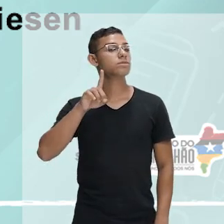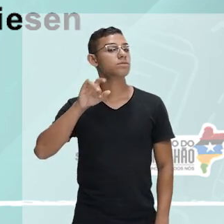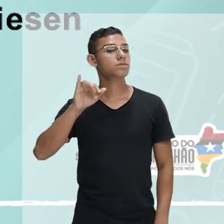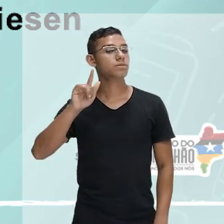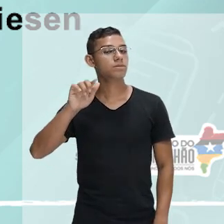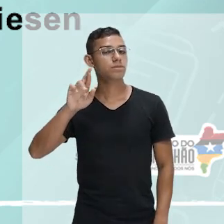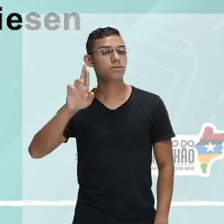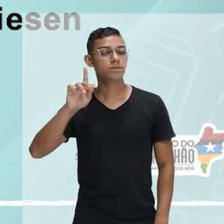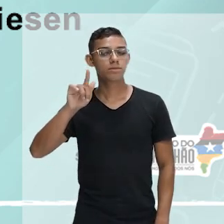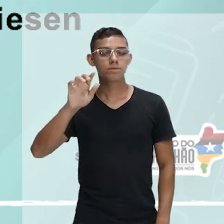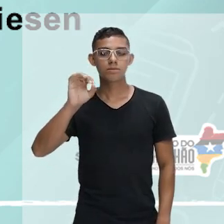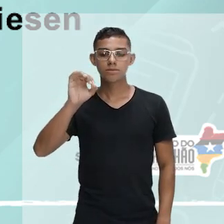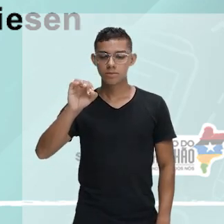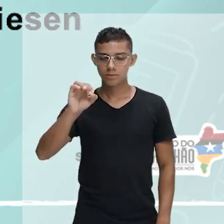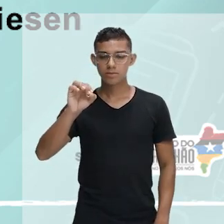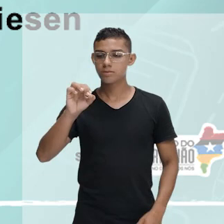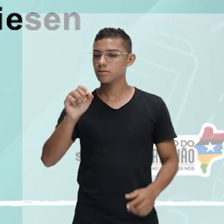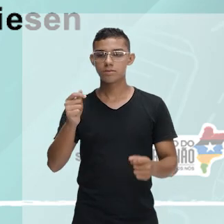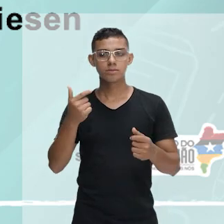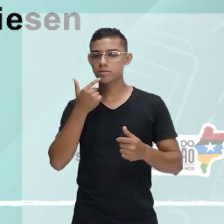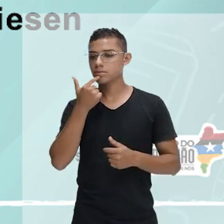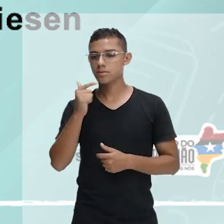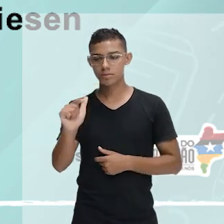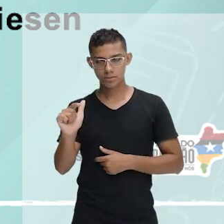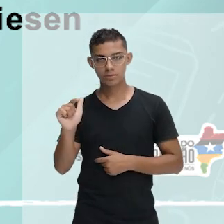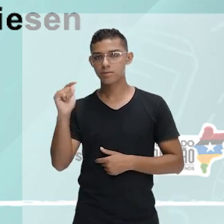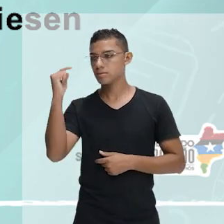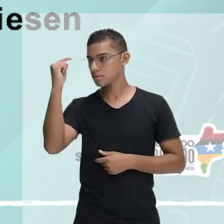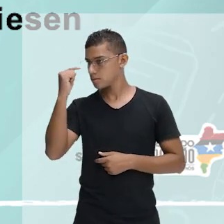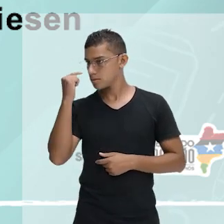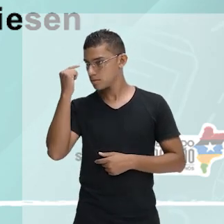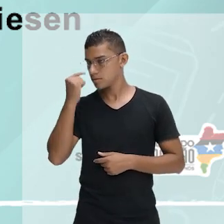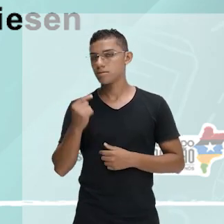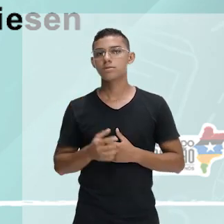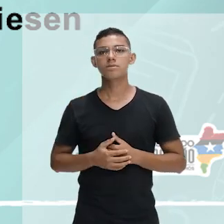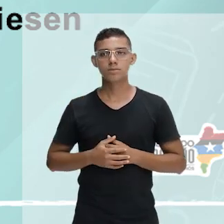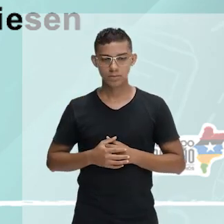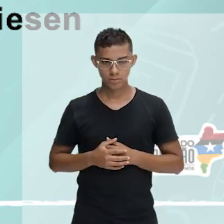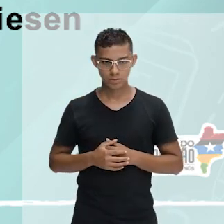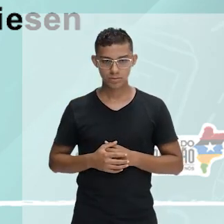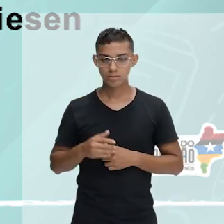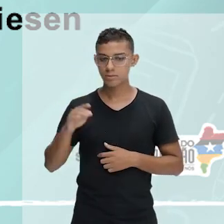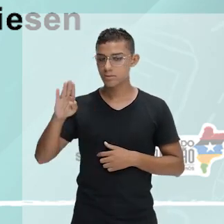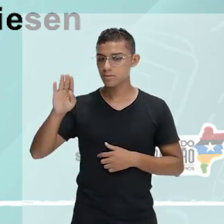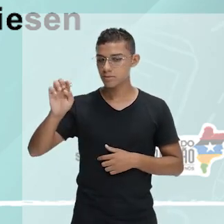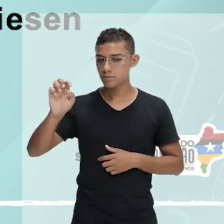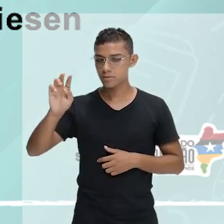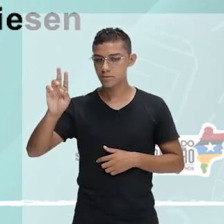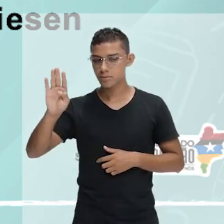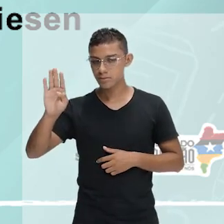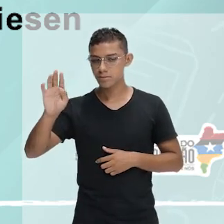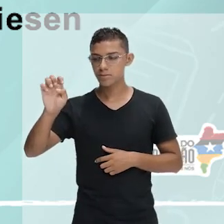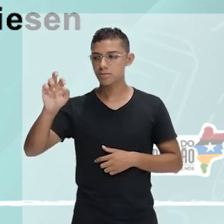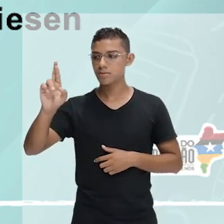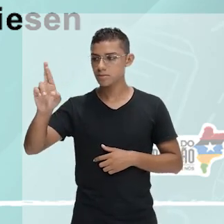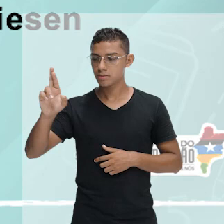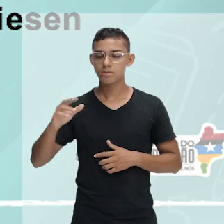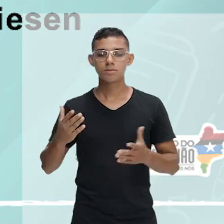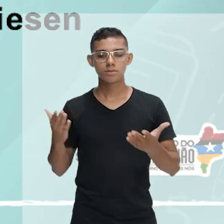na língua espanhola, tá bom? Então, beber, como é que fica? Bebiesse, bebiesses,